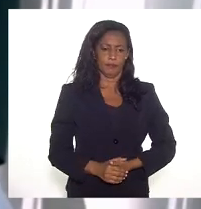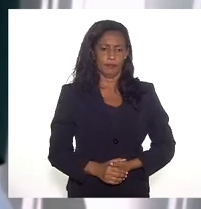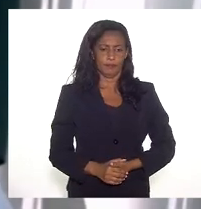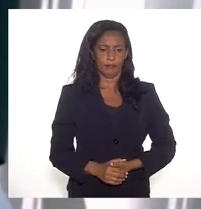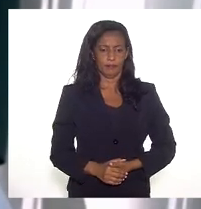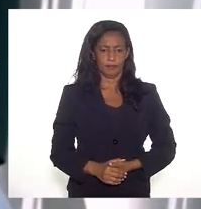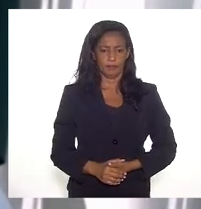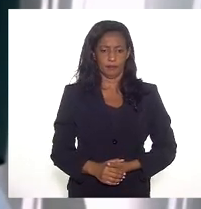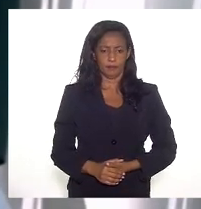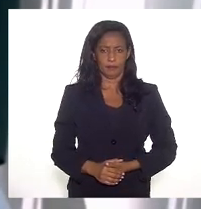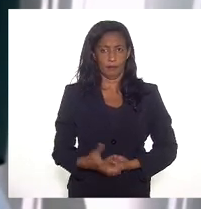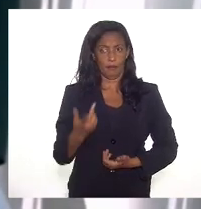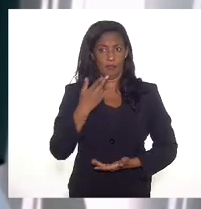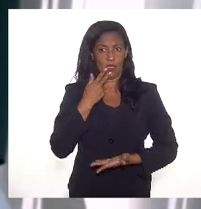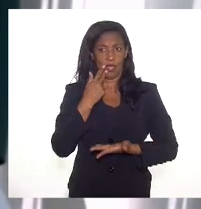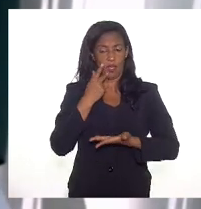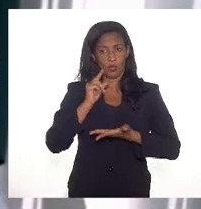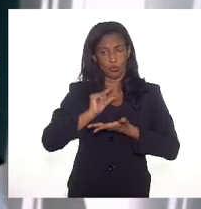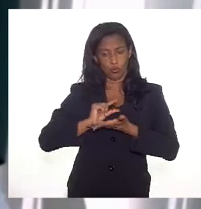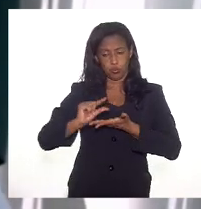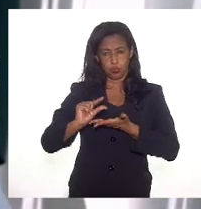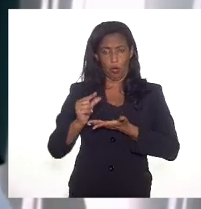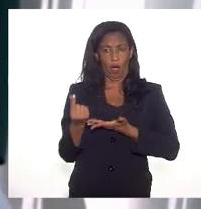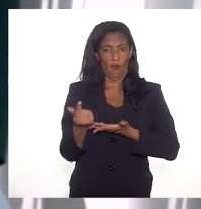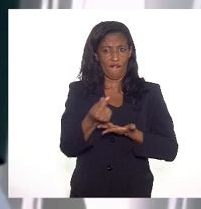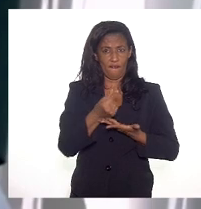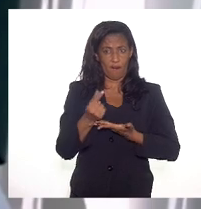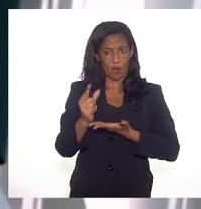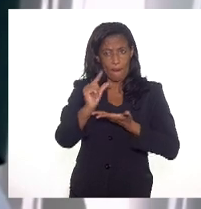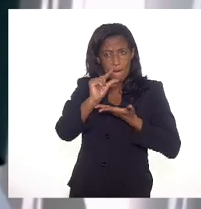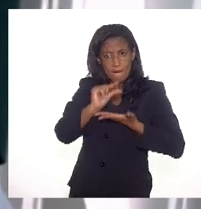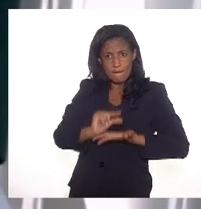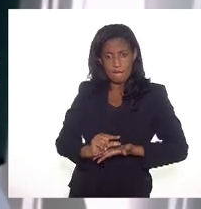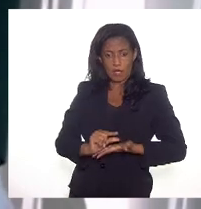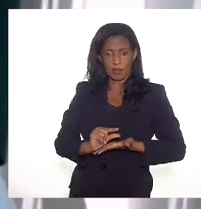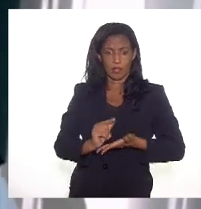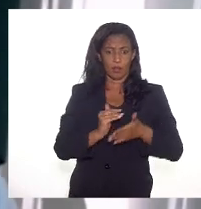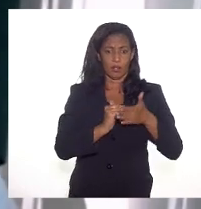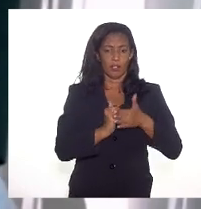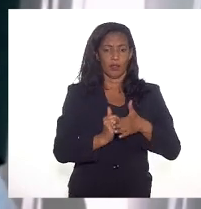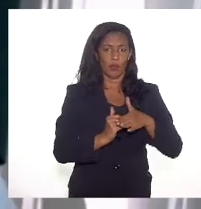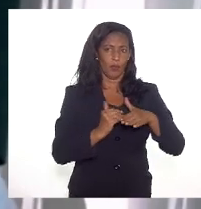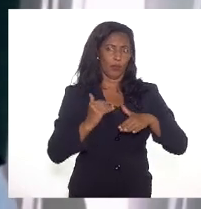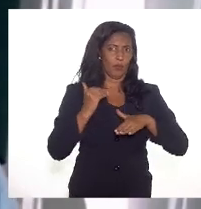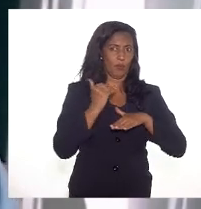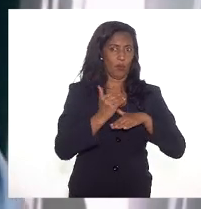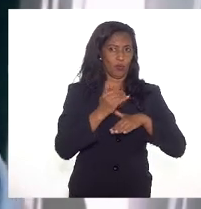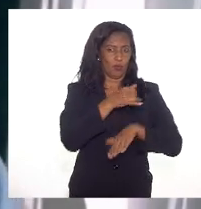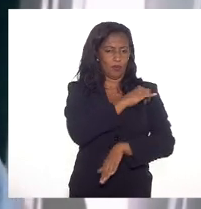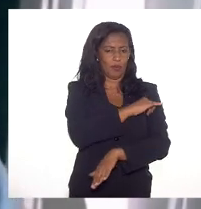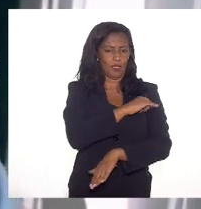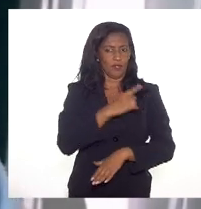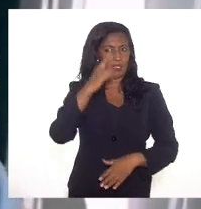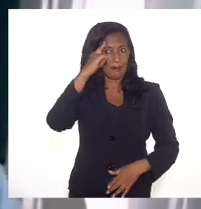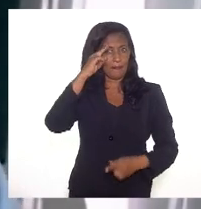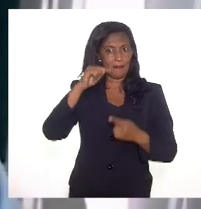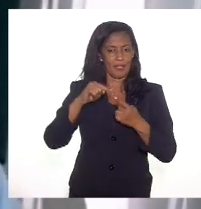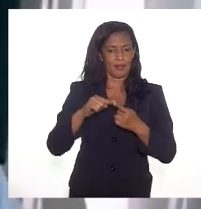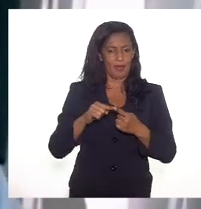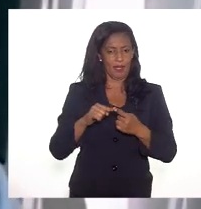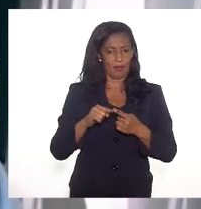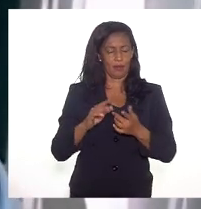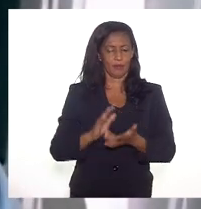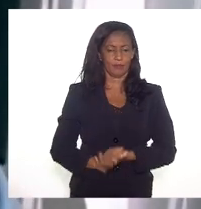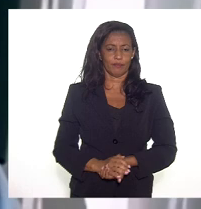da adoção de uma renda mínima, né? A rigor, o projeto Supera Rio teria que ter sido apensado a esse. A exceção do